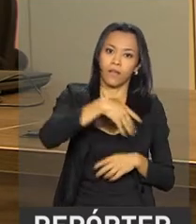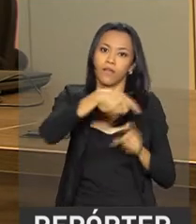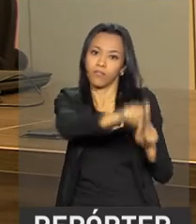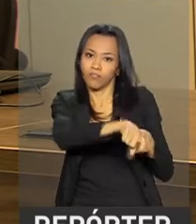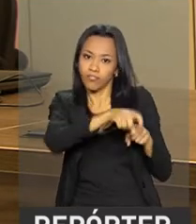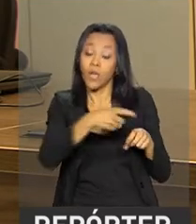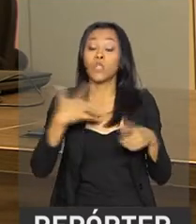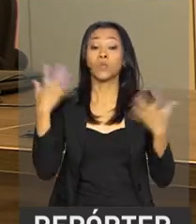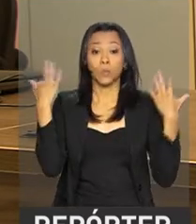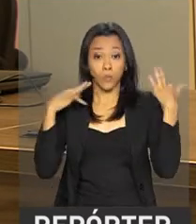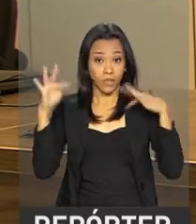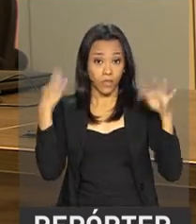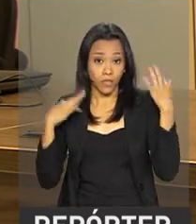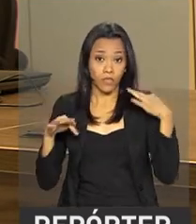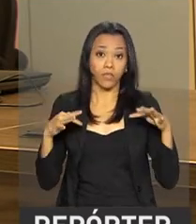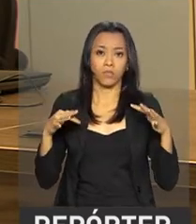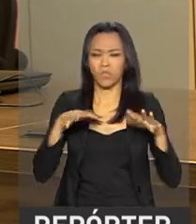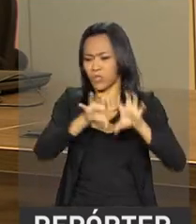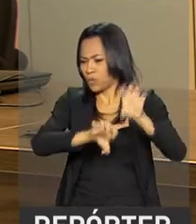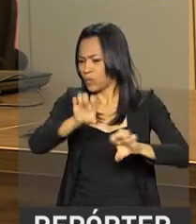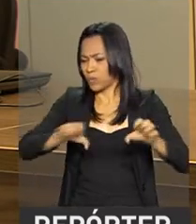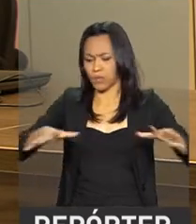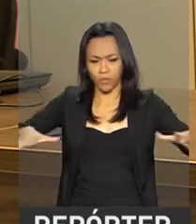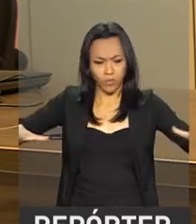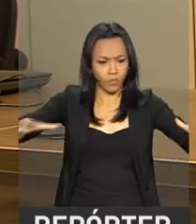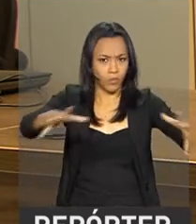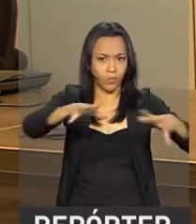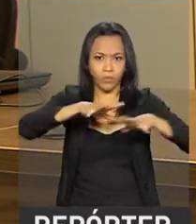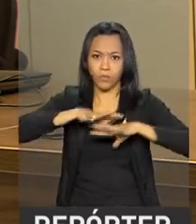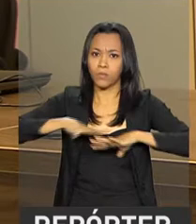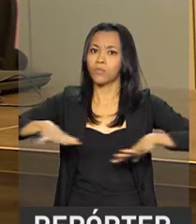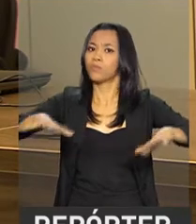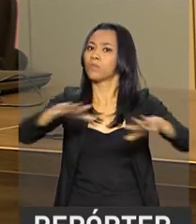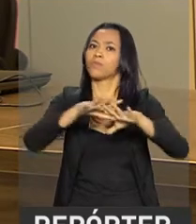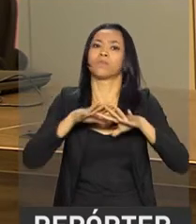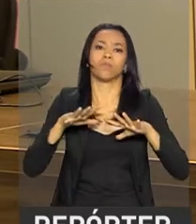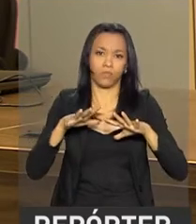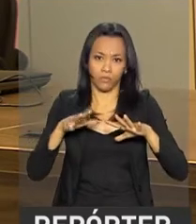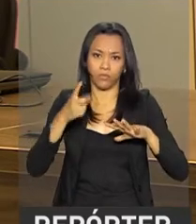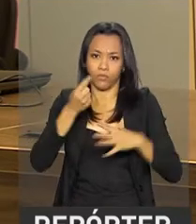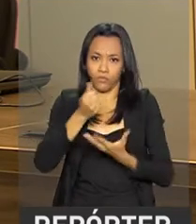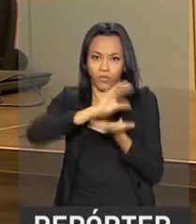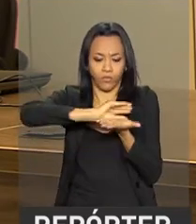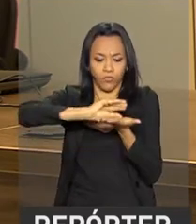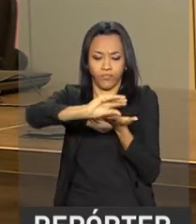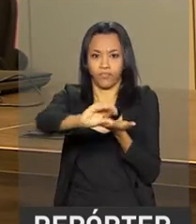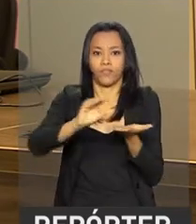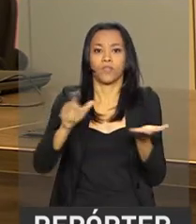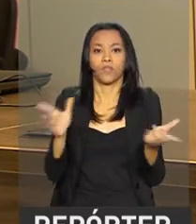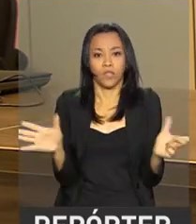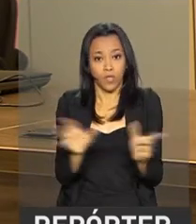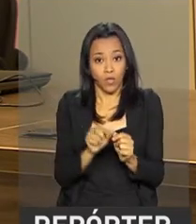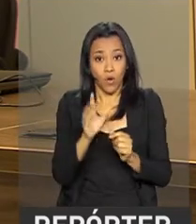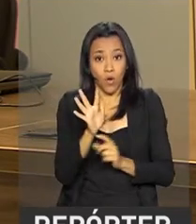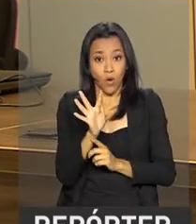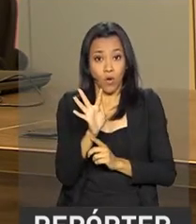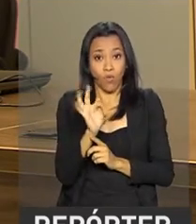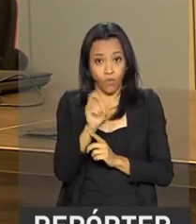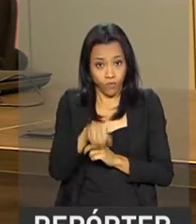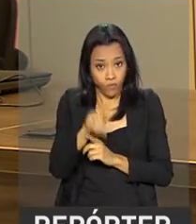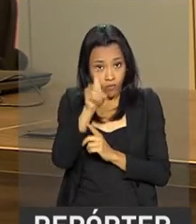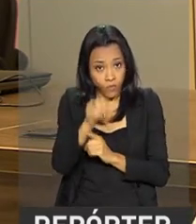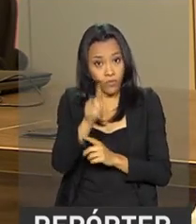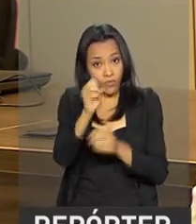setor de turismo a infraestrutura ela financia praticamente tudo o fundo ele foi criado justamente